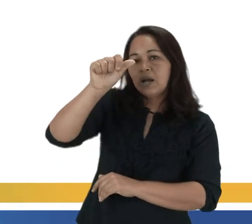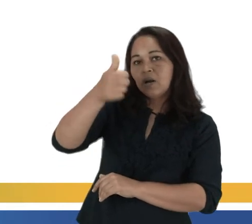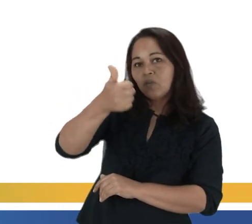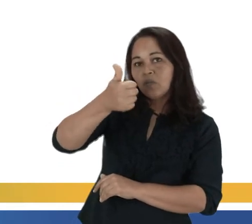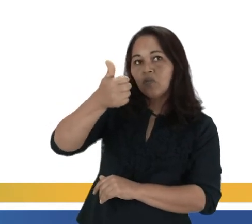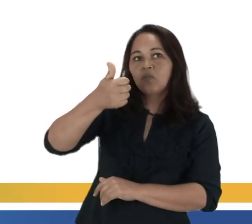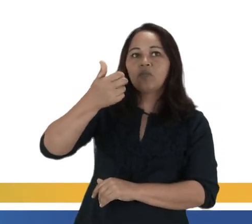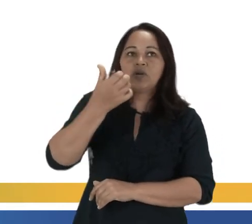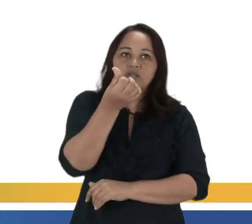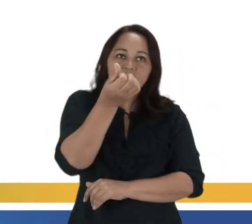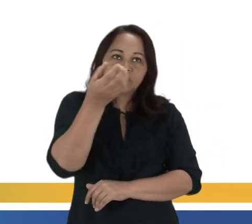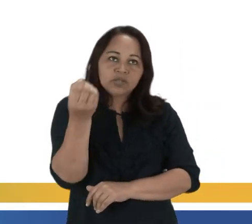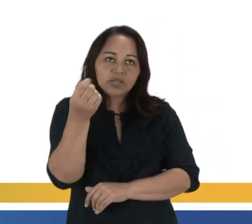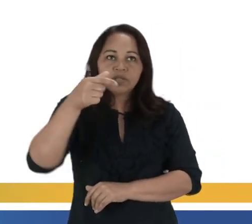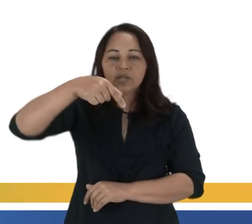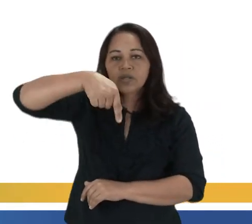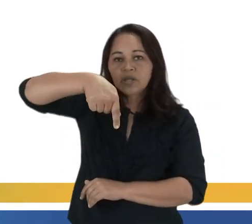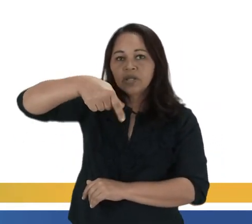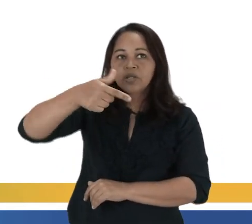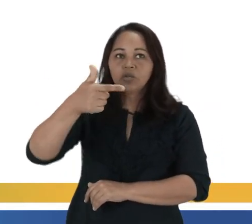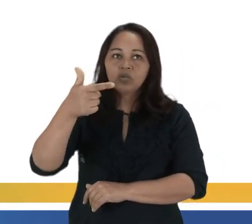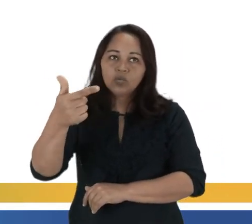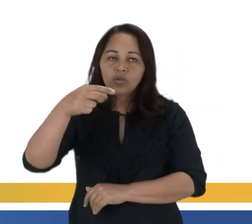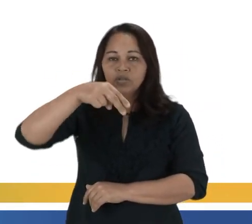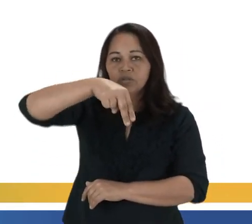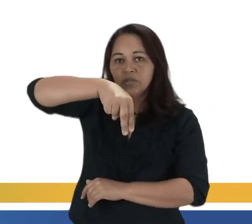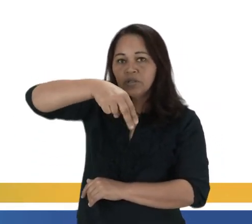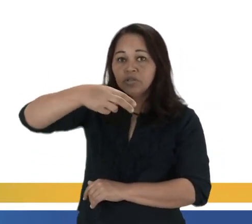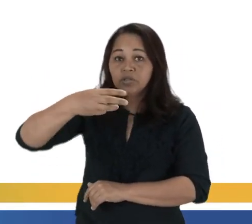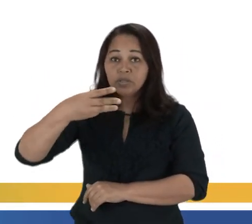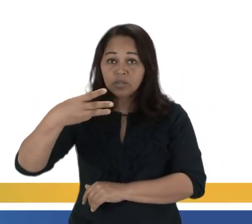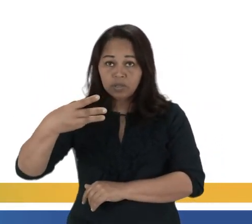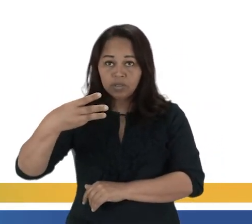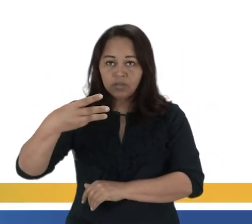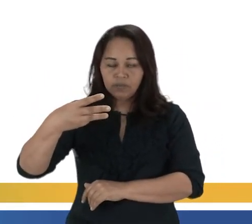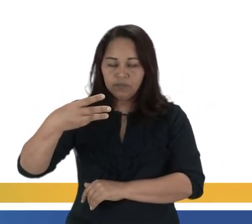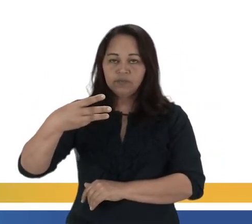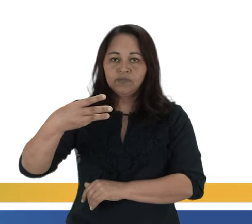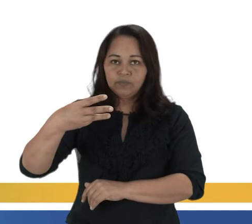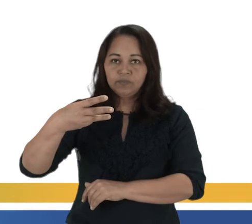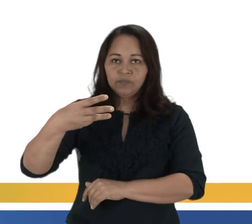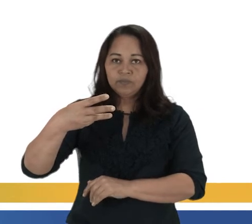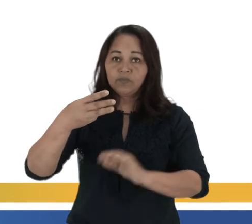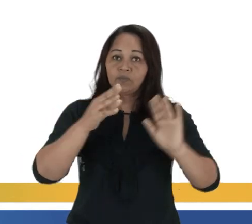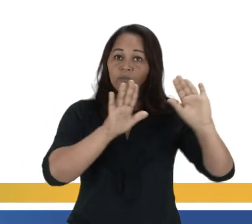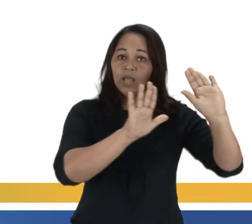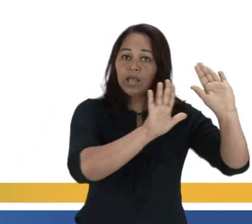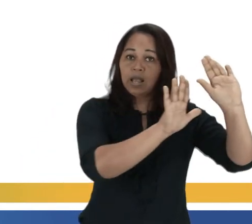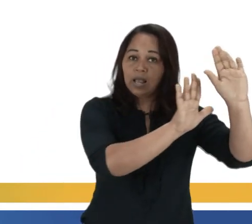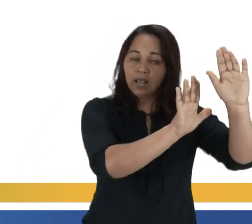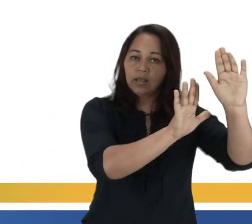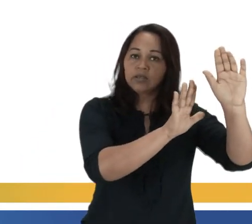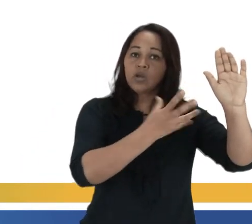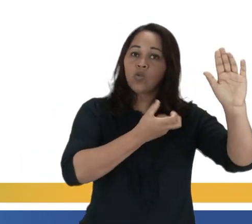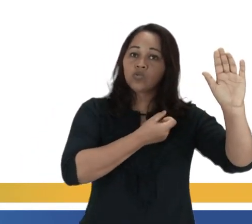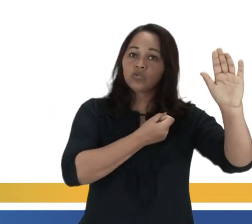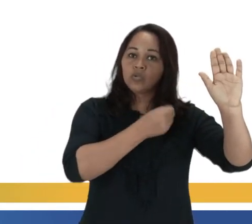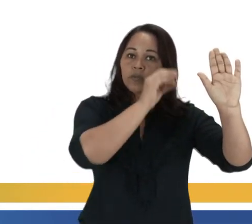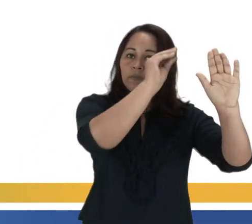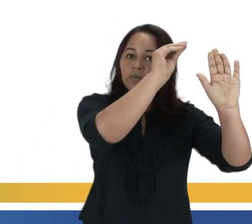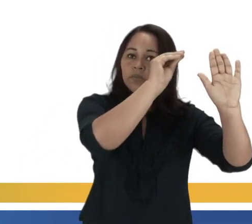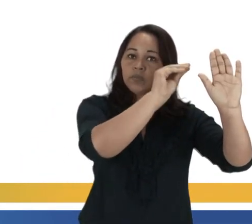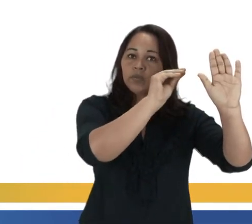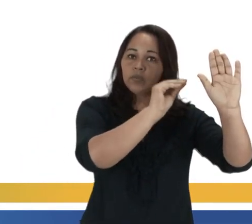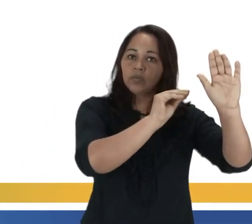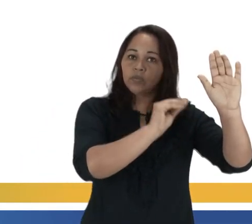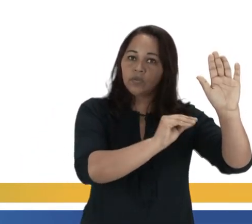que é igual a 2 e a posição do termo que é o terceiro, né? Ou seja, só foram 3 erros,